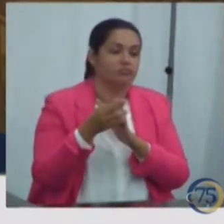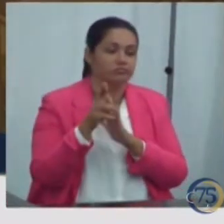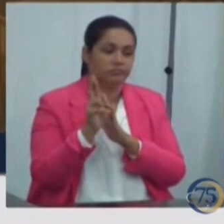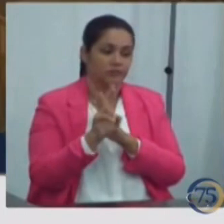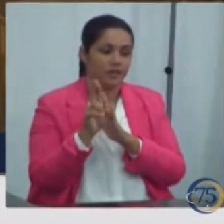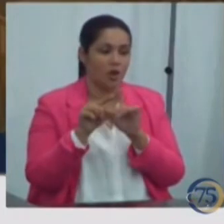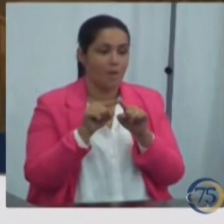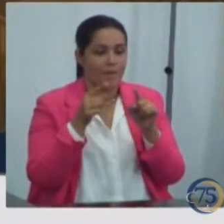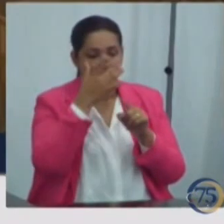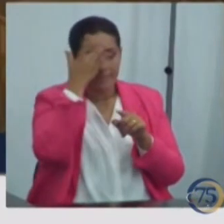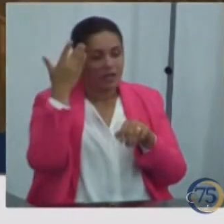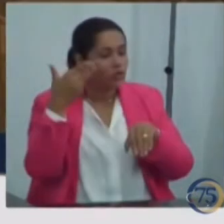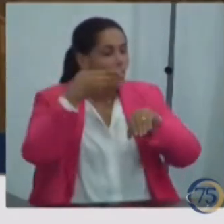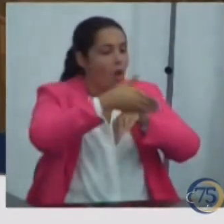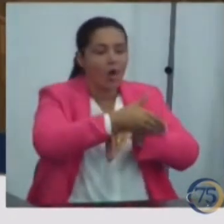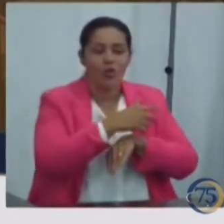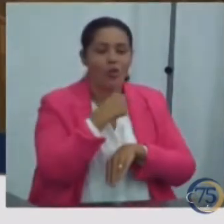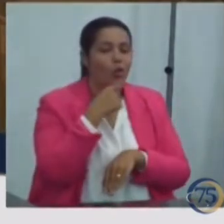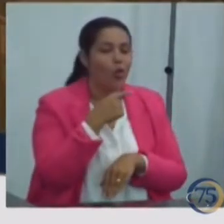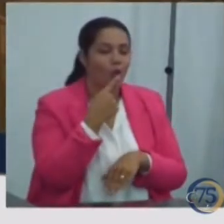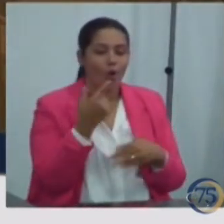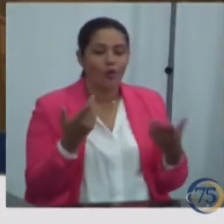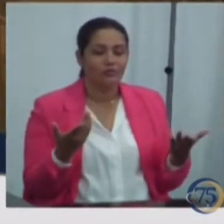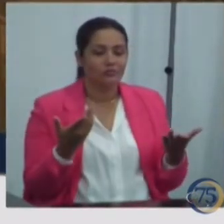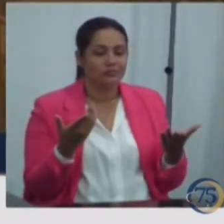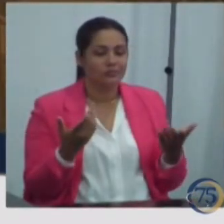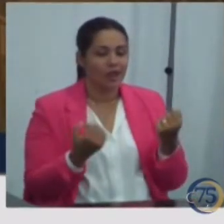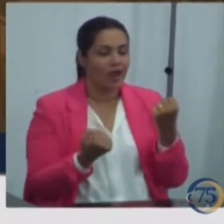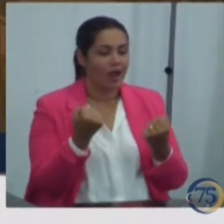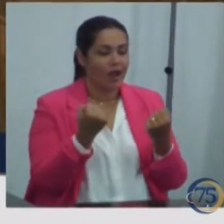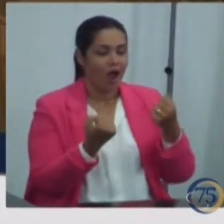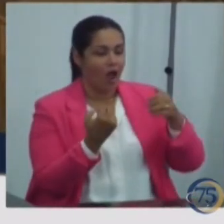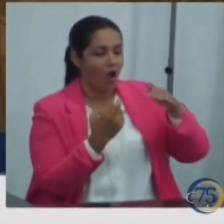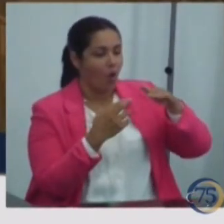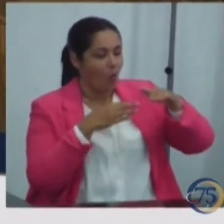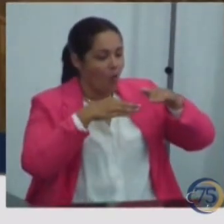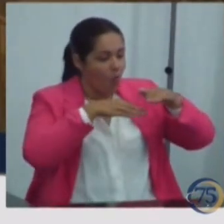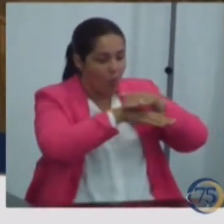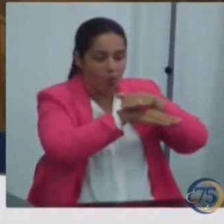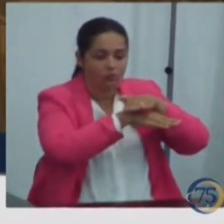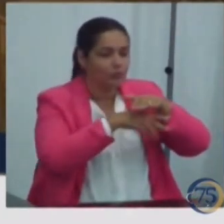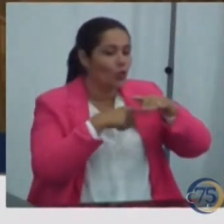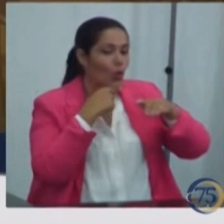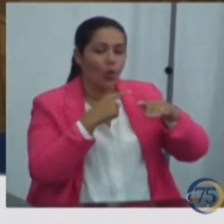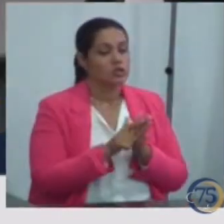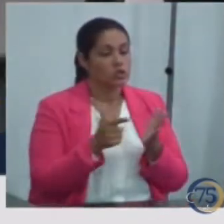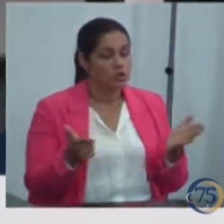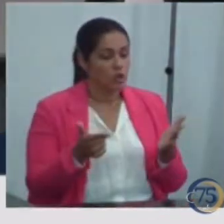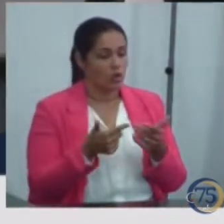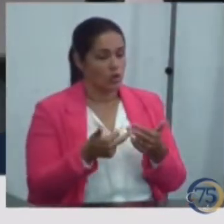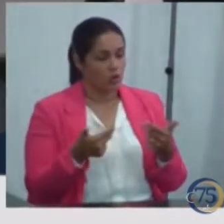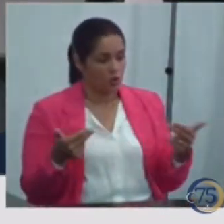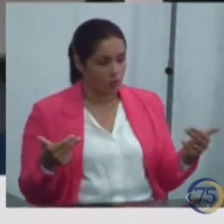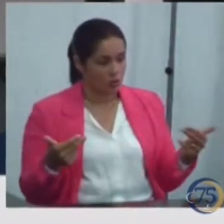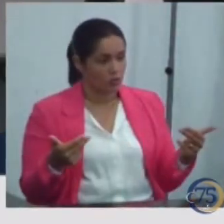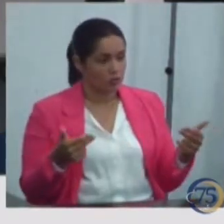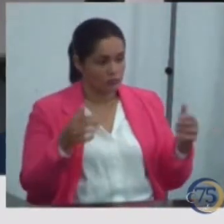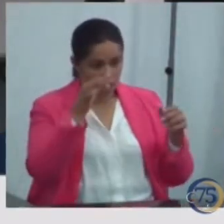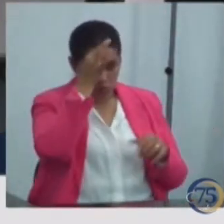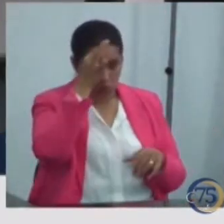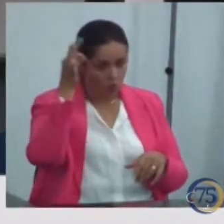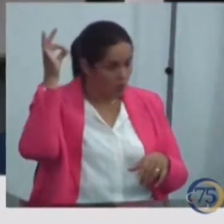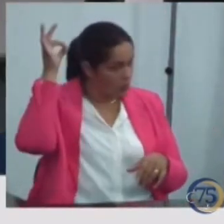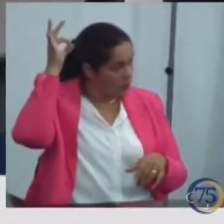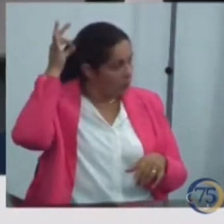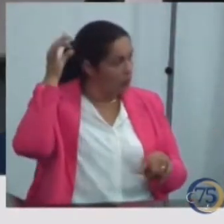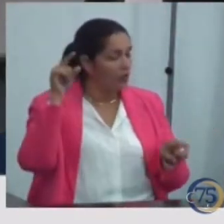não podem entrar na garagem é bom dia levou casada a chuva levou tudo ontem que discursou foi